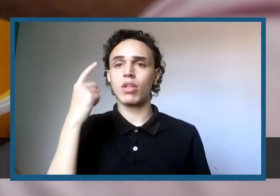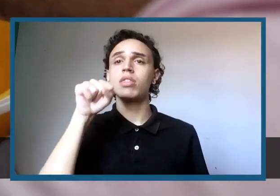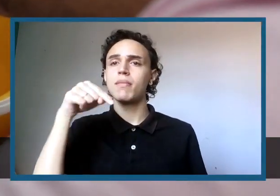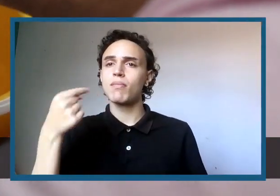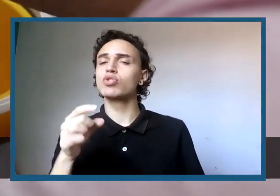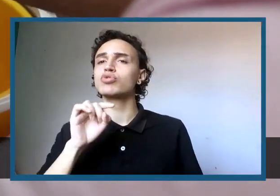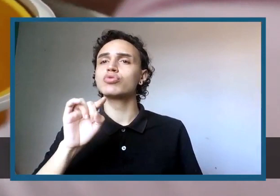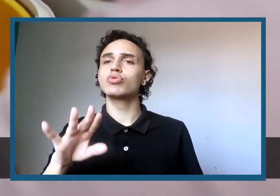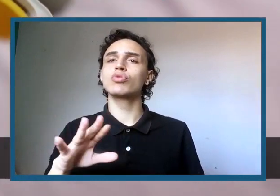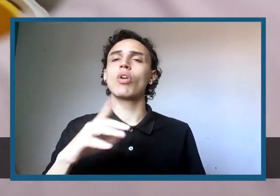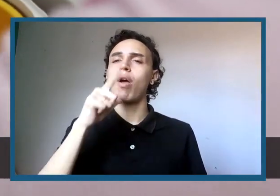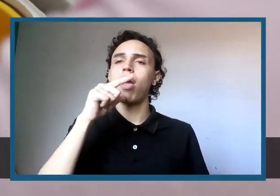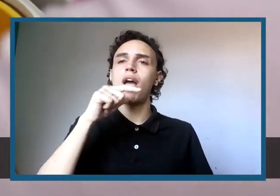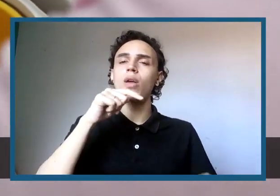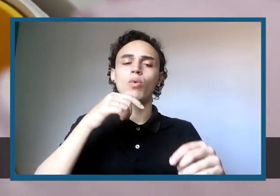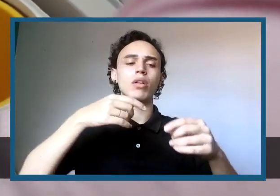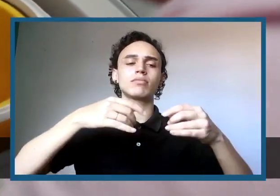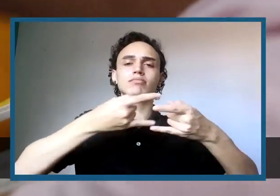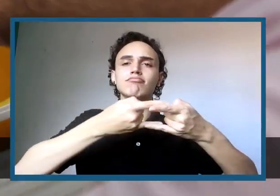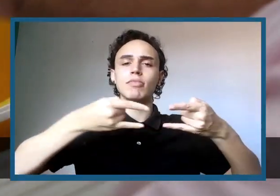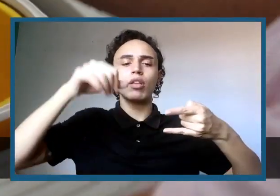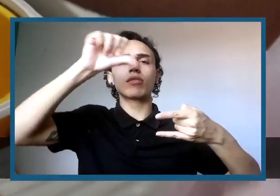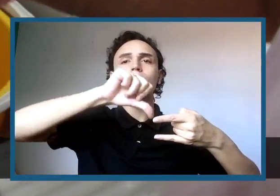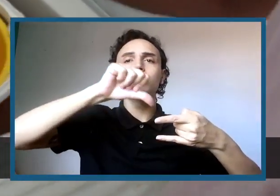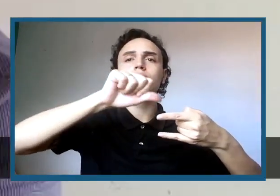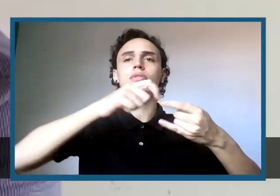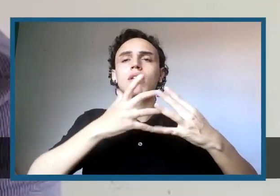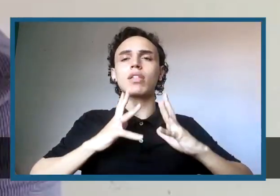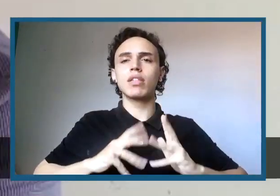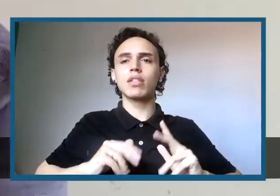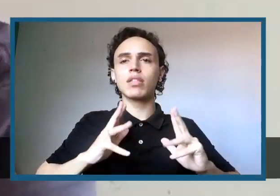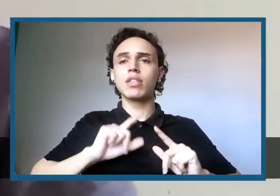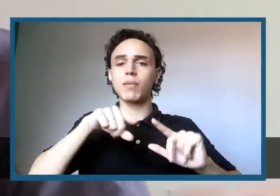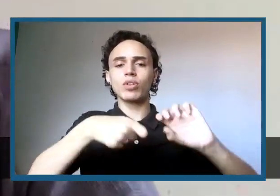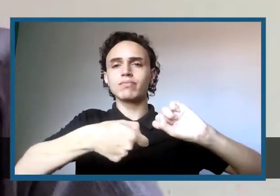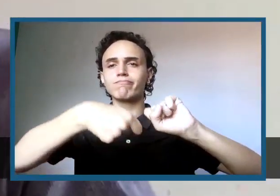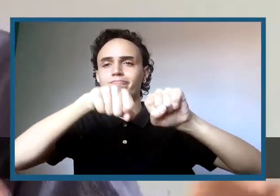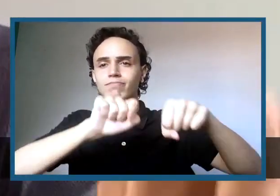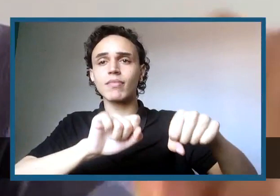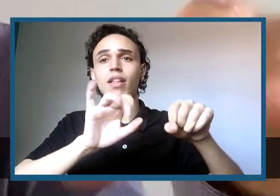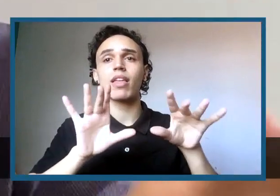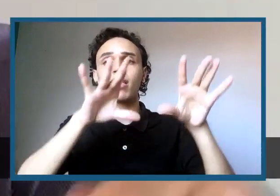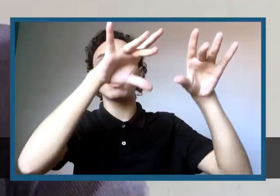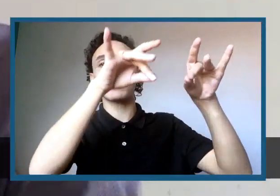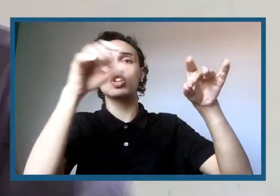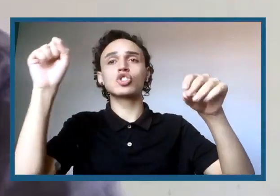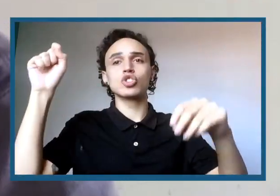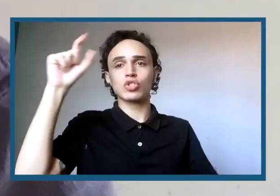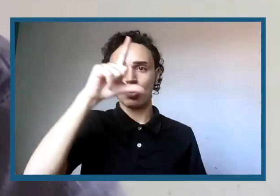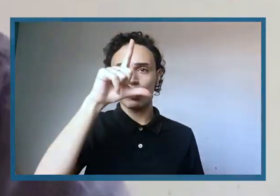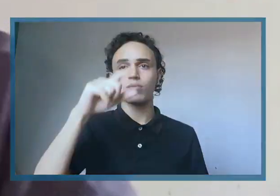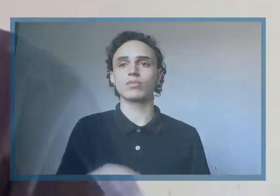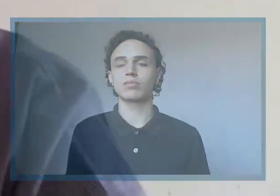Feito isso, você faz uma pequena torção para tirar a água de excesso e vai e se leva para secar ao sol.